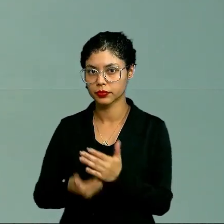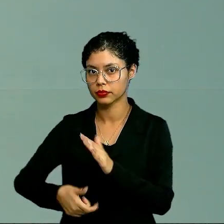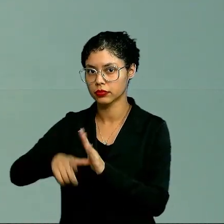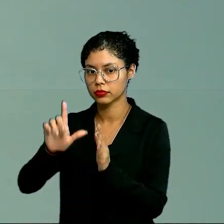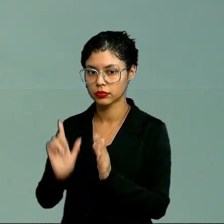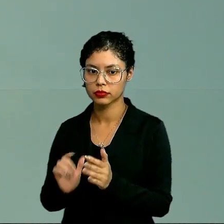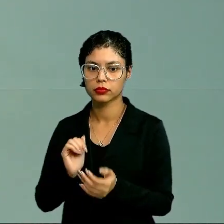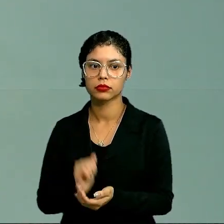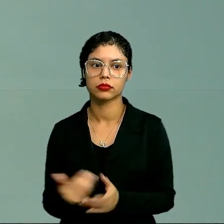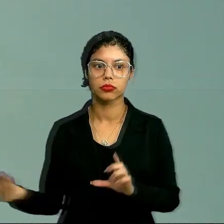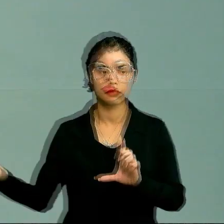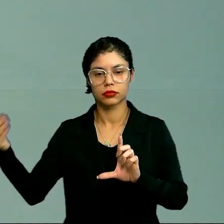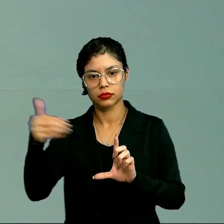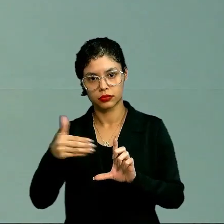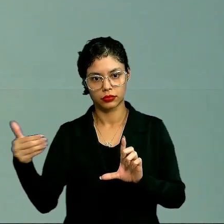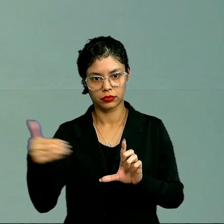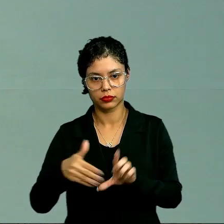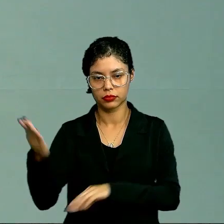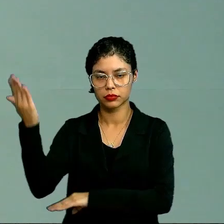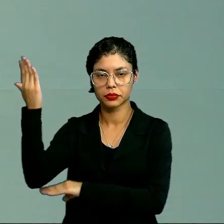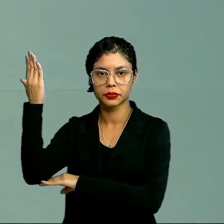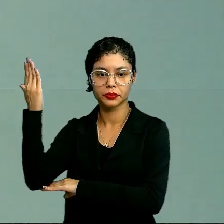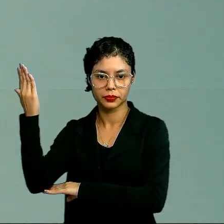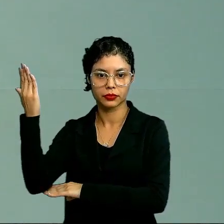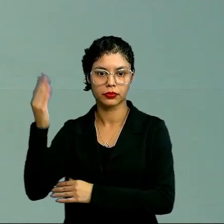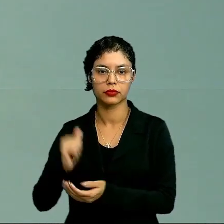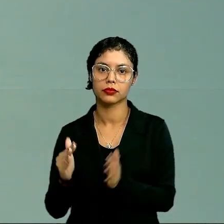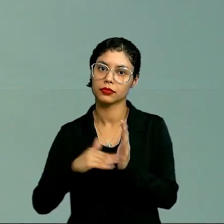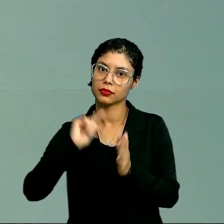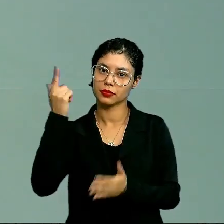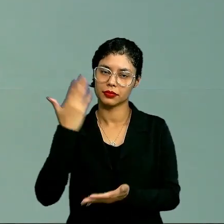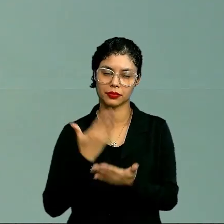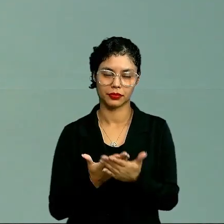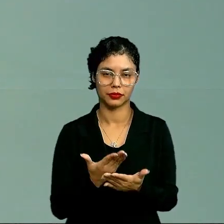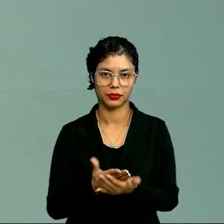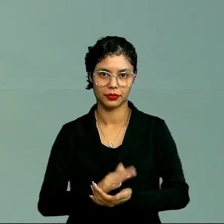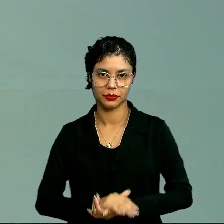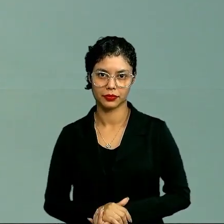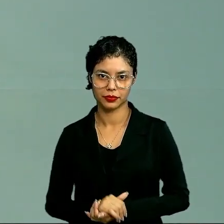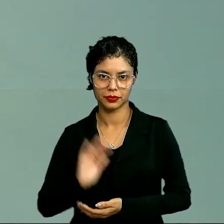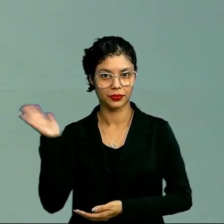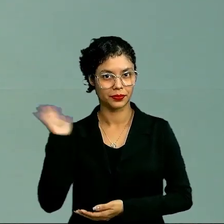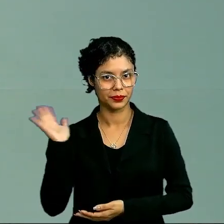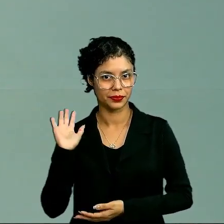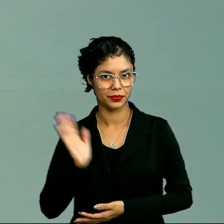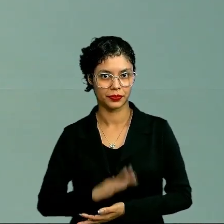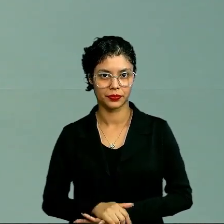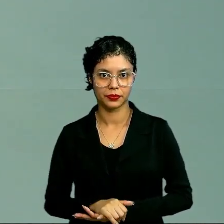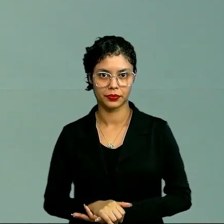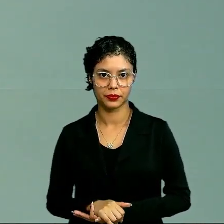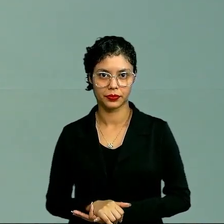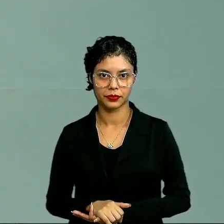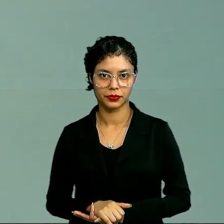anteriores, acessem as nossas plataformas e até a nossa próxima aula. Tchauzinho!